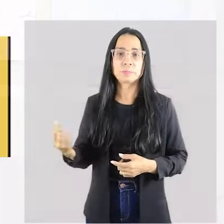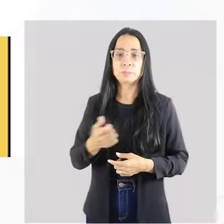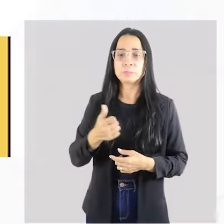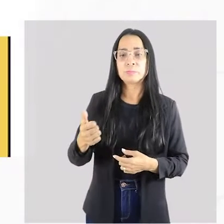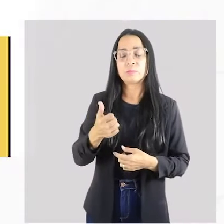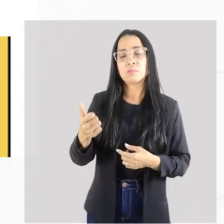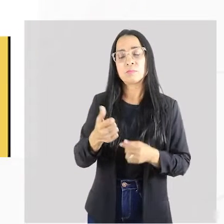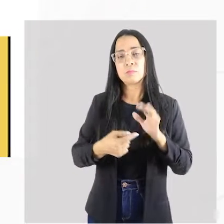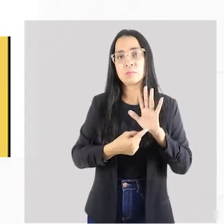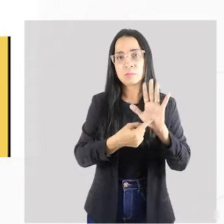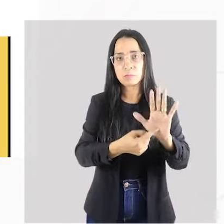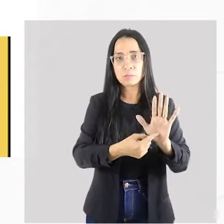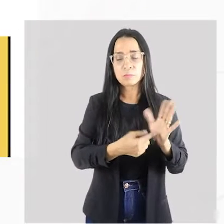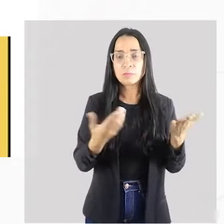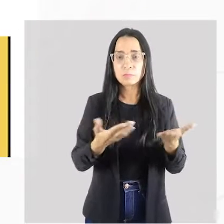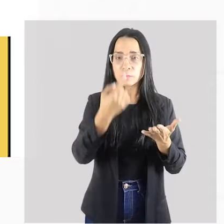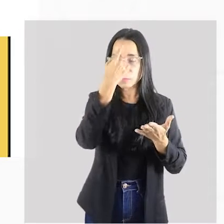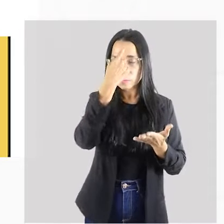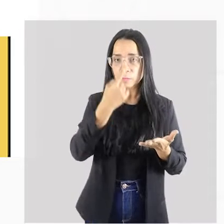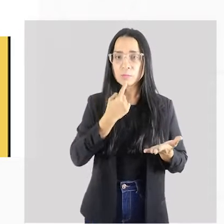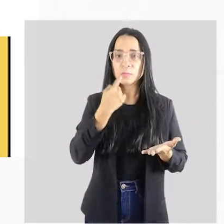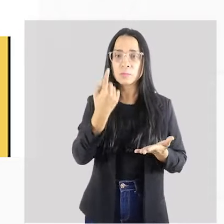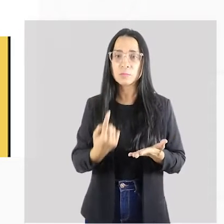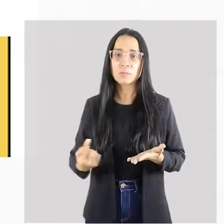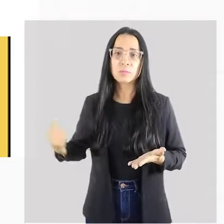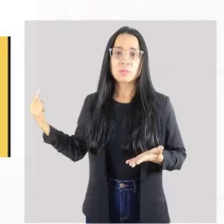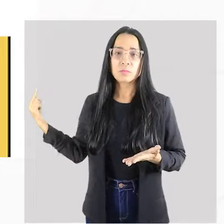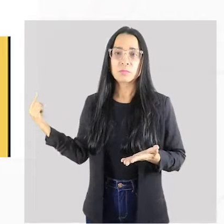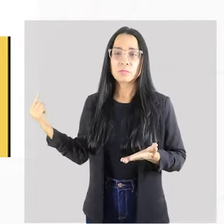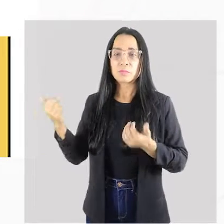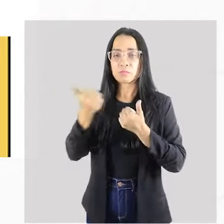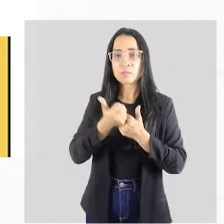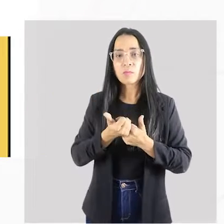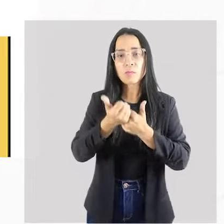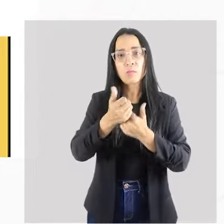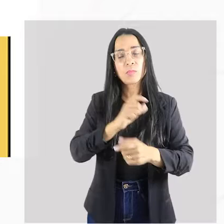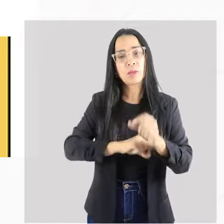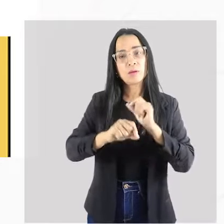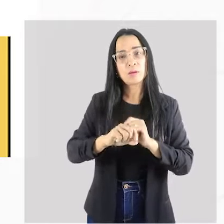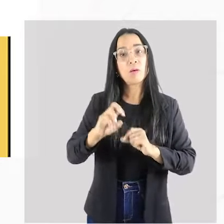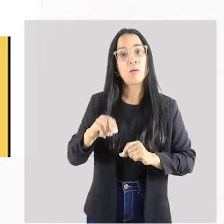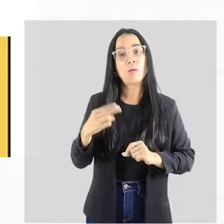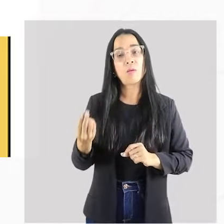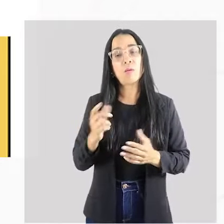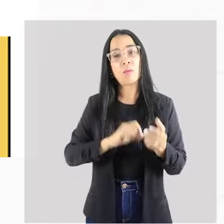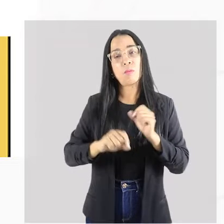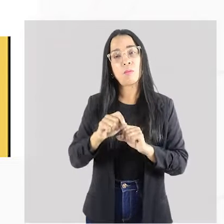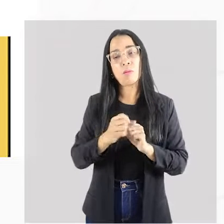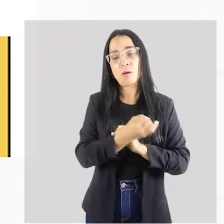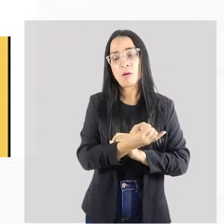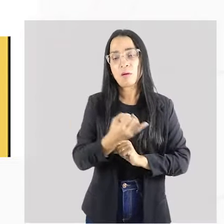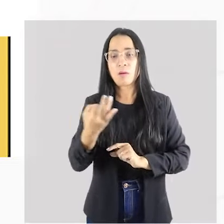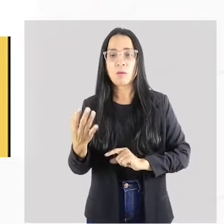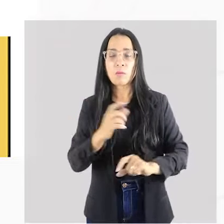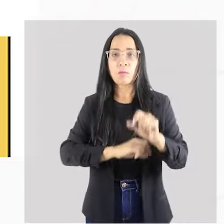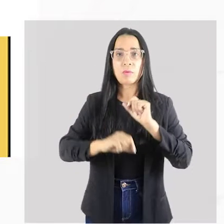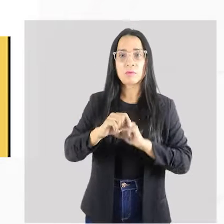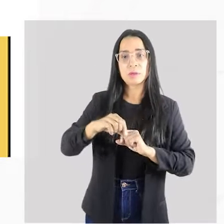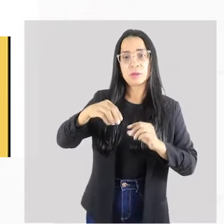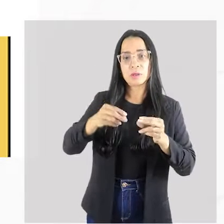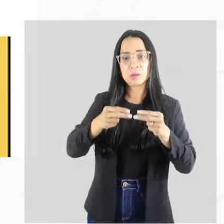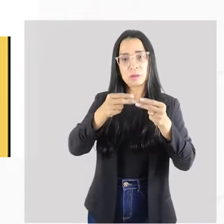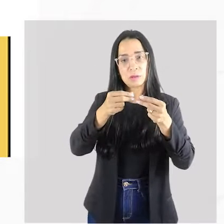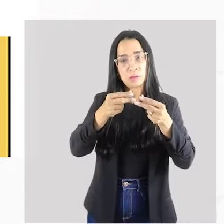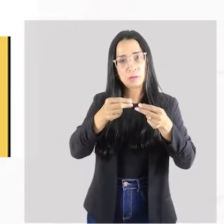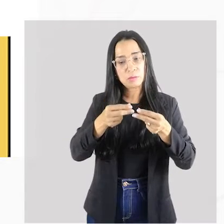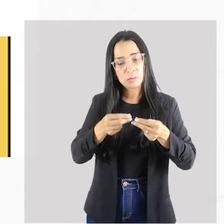vou mostrar aqui para vocês é uma mutação gênica de substituição. Ou seja, a quantidade de